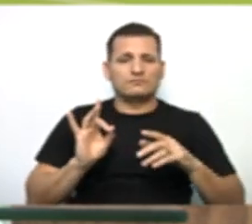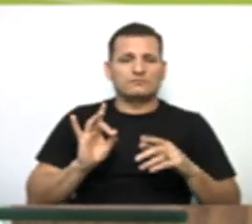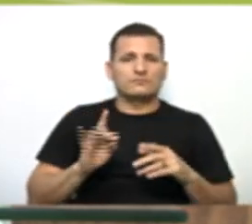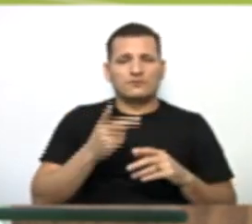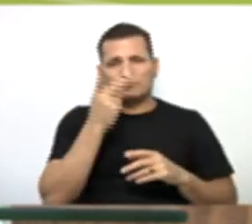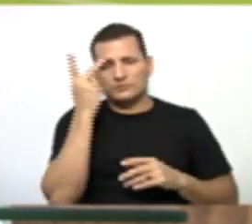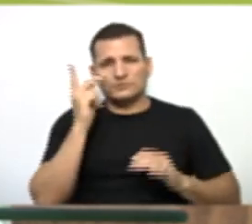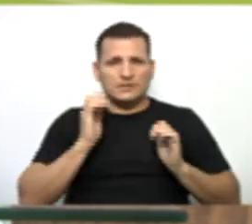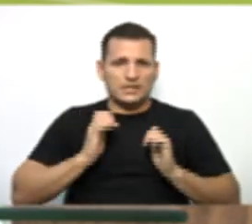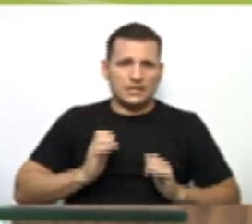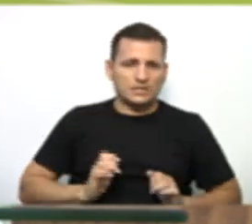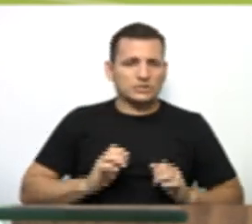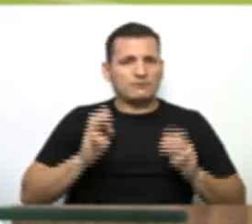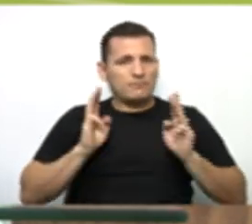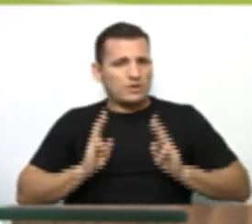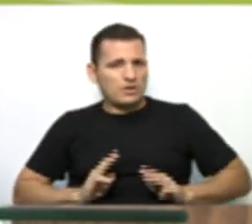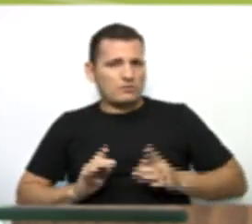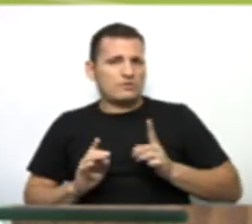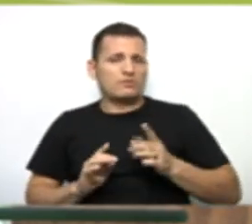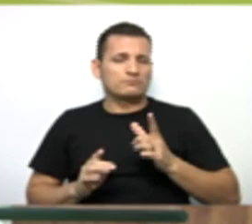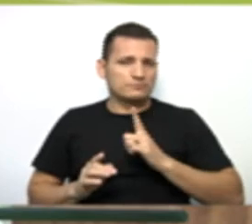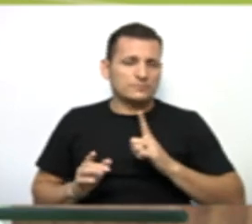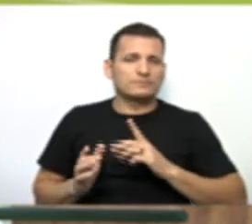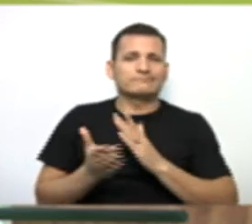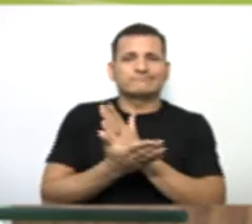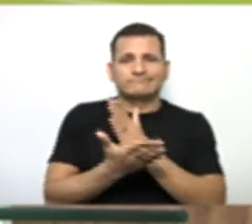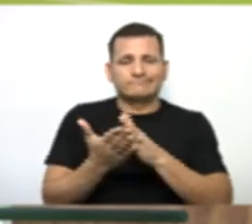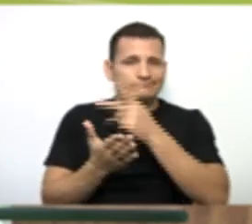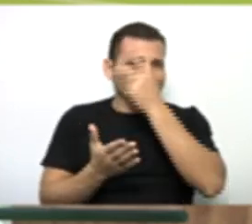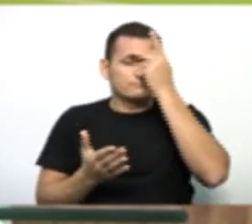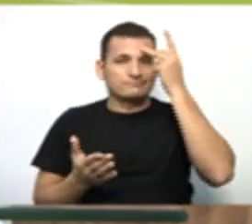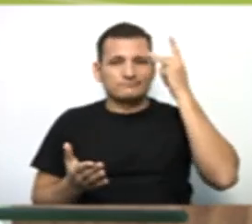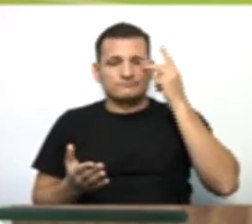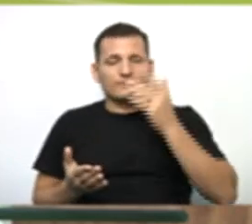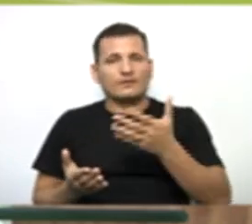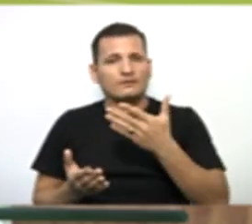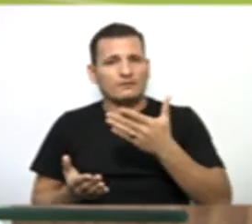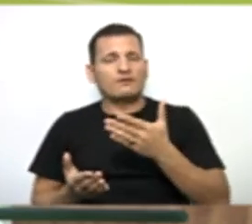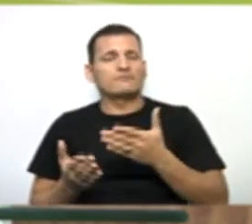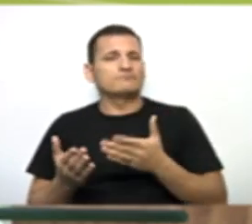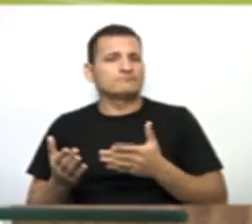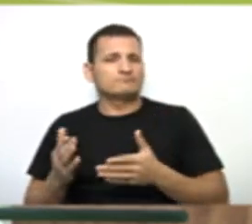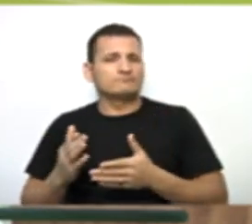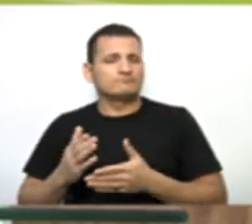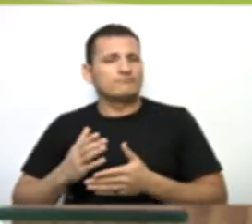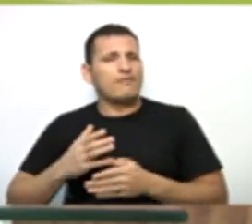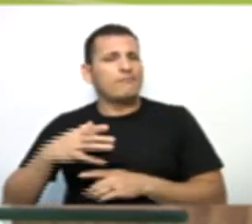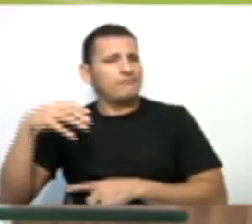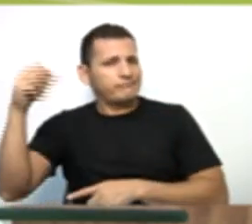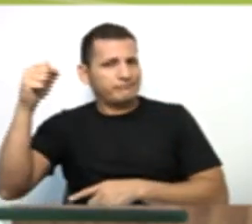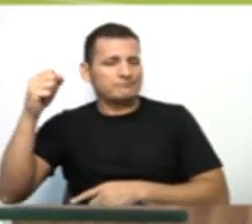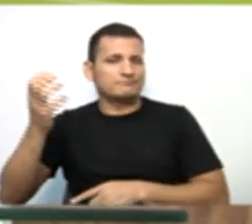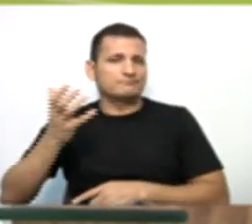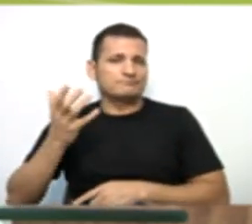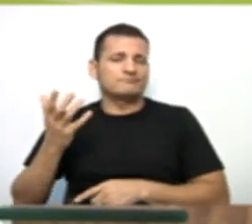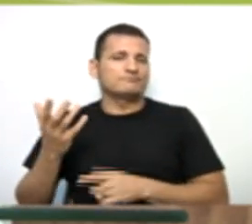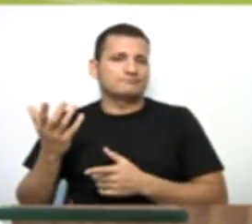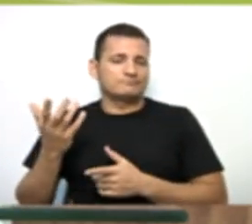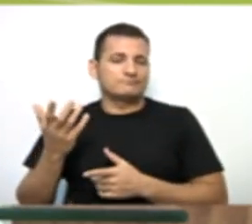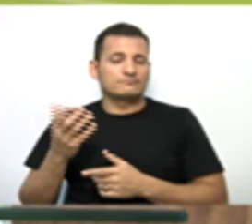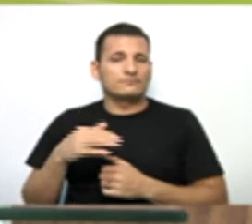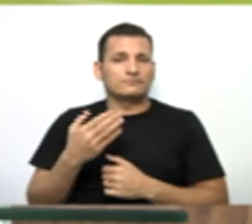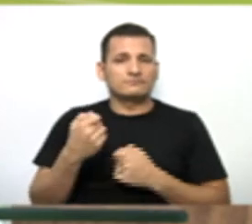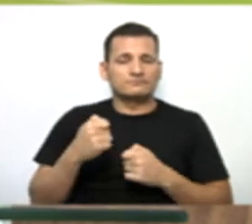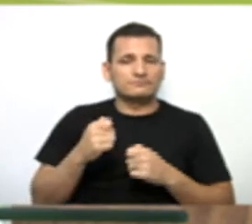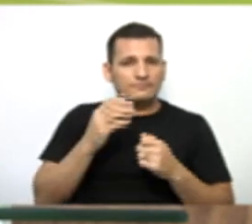com perfil moral adequado. Há também outros tipos de pessoas que querem ganhar a todo custo. Então a gente tem que estar atento a essas